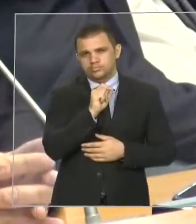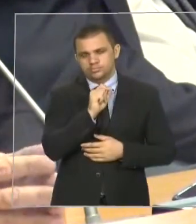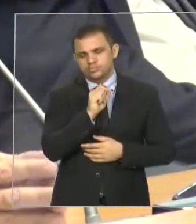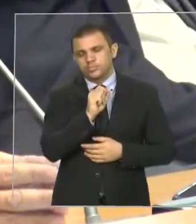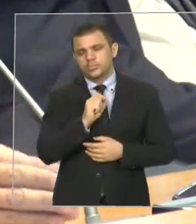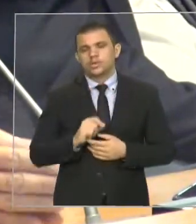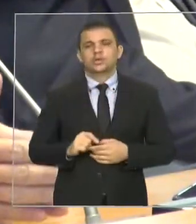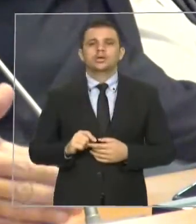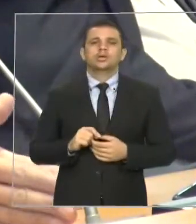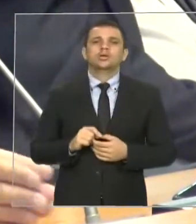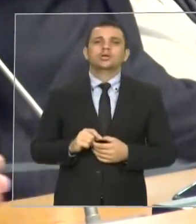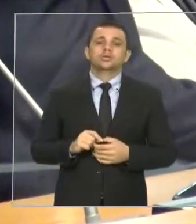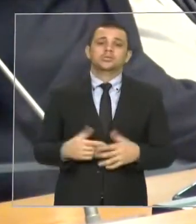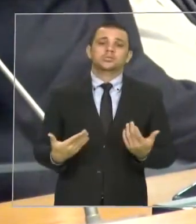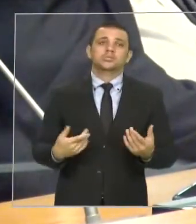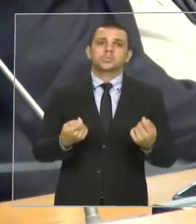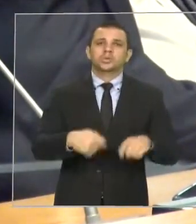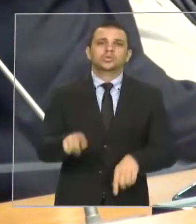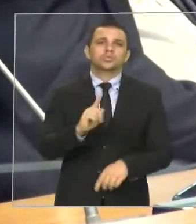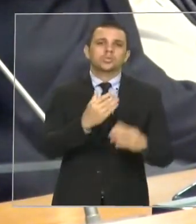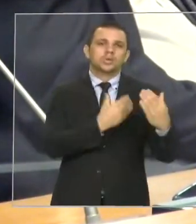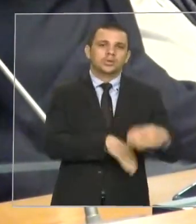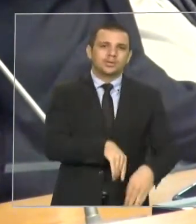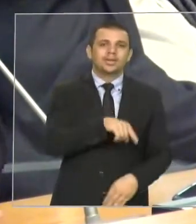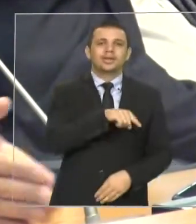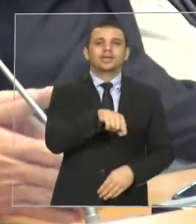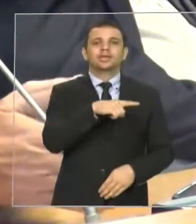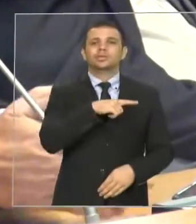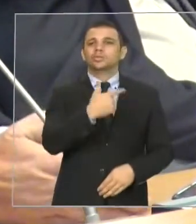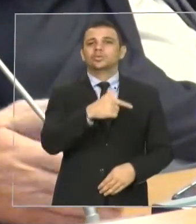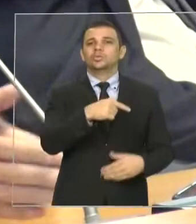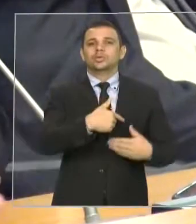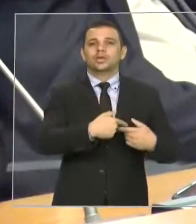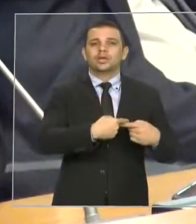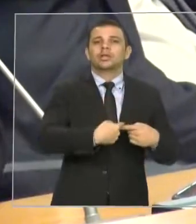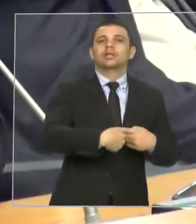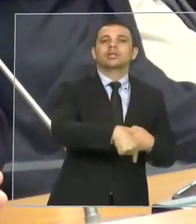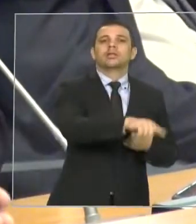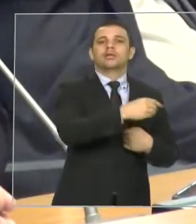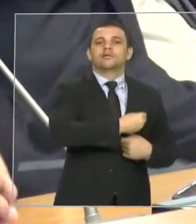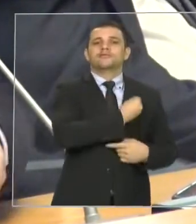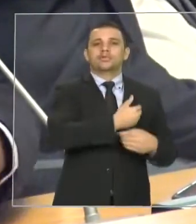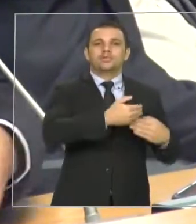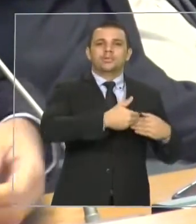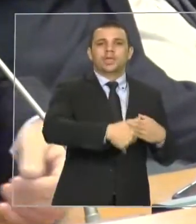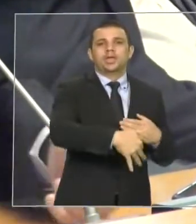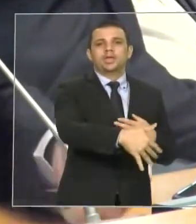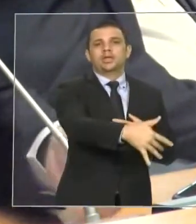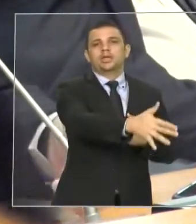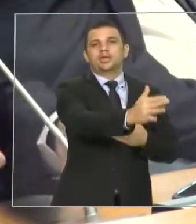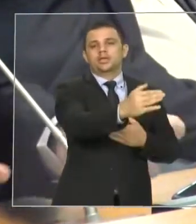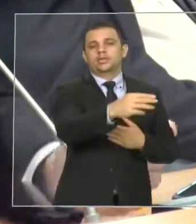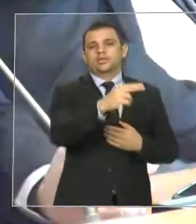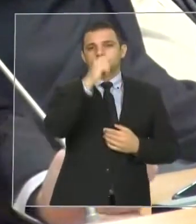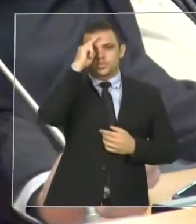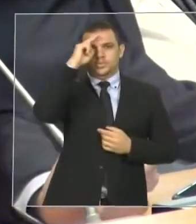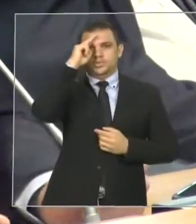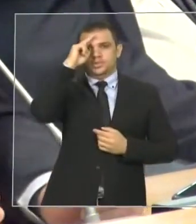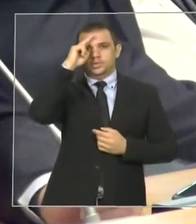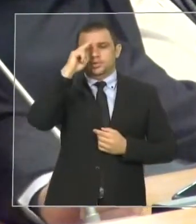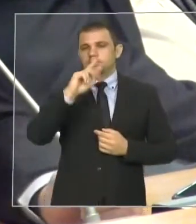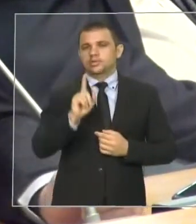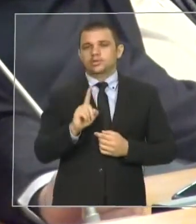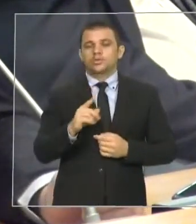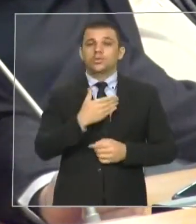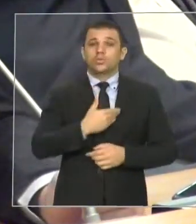Tanto que eles não têm uma carreira militar, ele pode entrar e sair no momento em que o Executivo achar